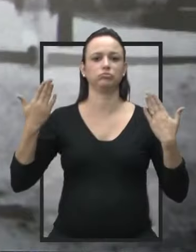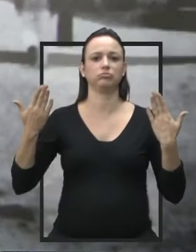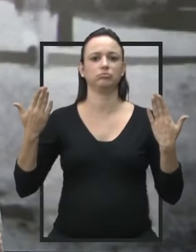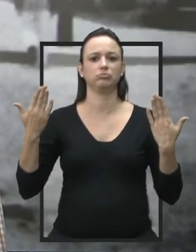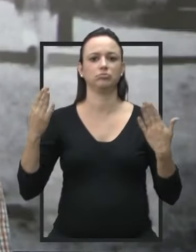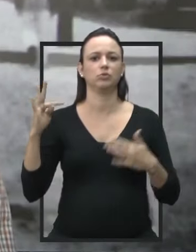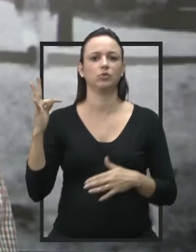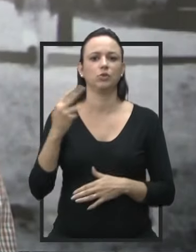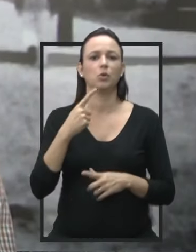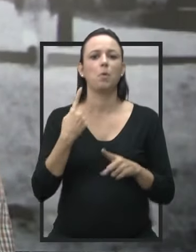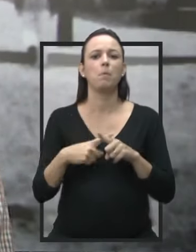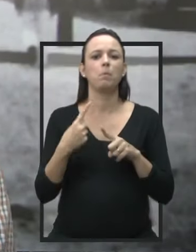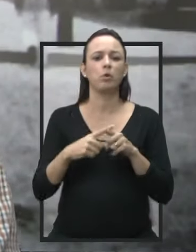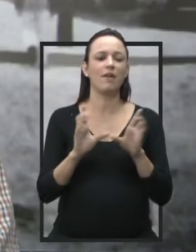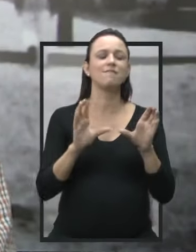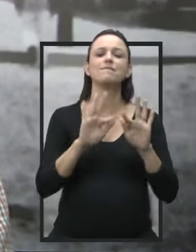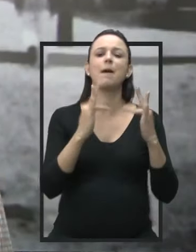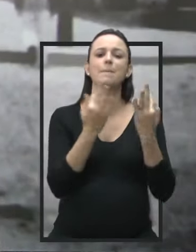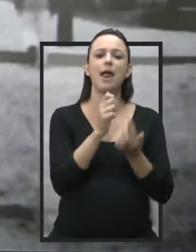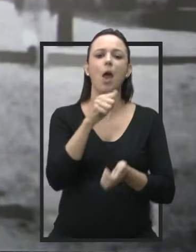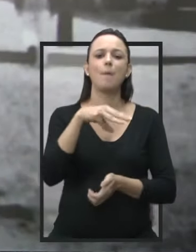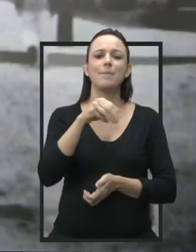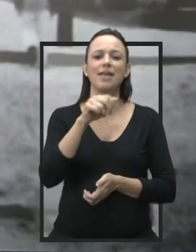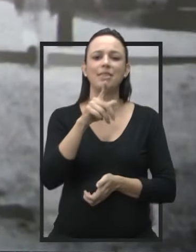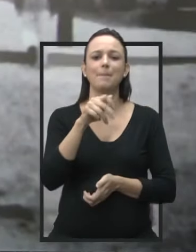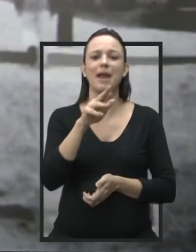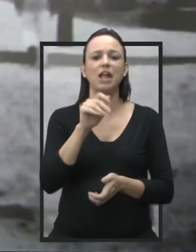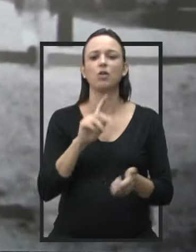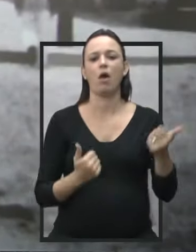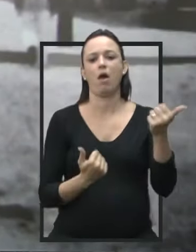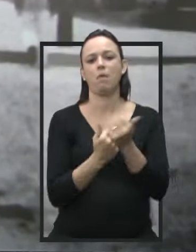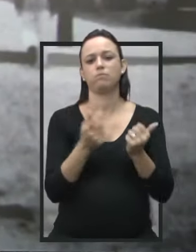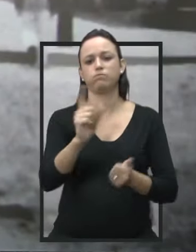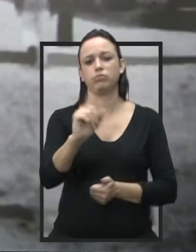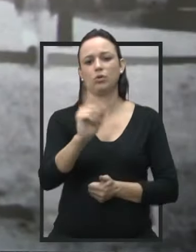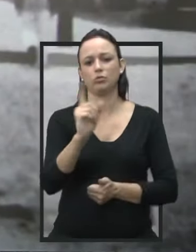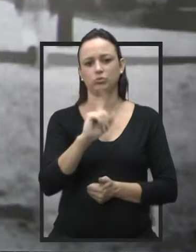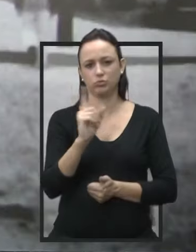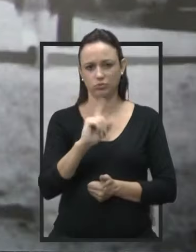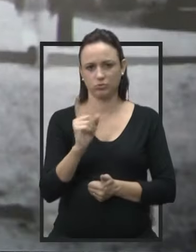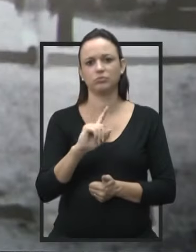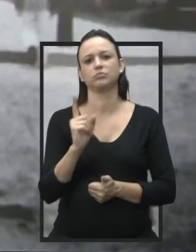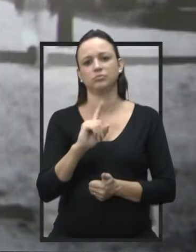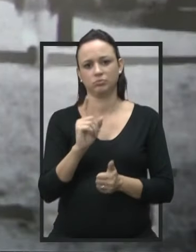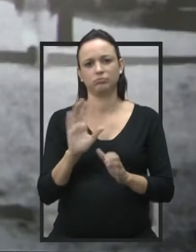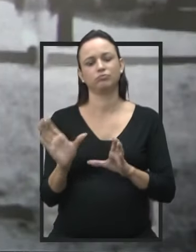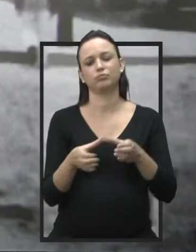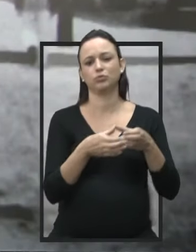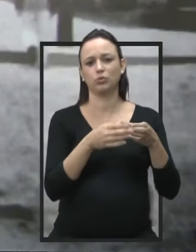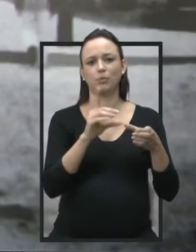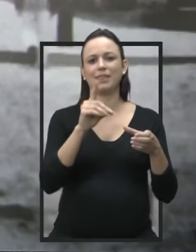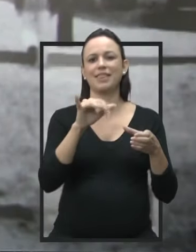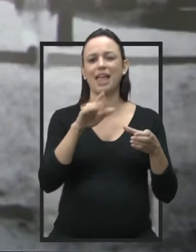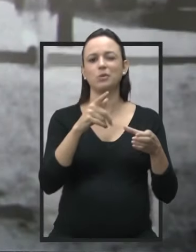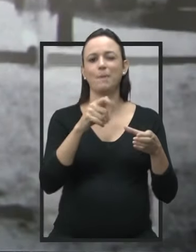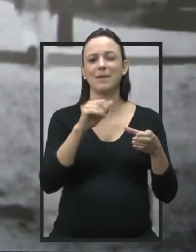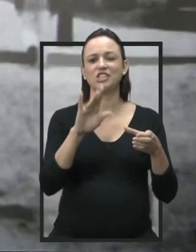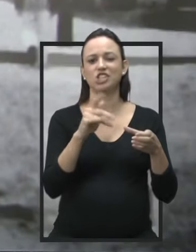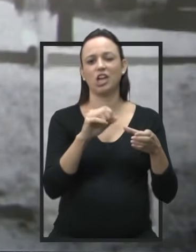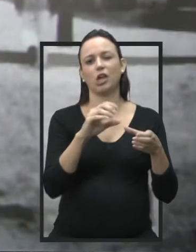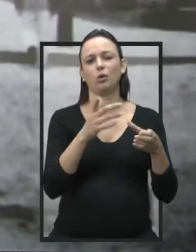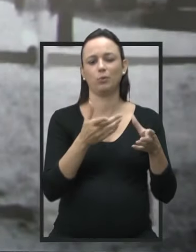todos dizem, porque os Almeida Prado não apoiaram o braço, pelo menos o braço liderado aí pelo Décio Pacheco,